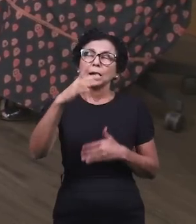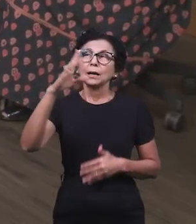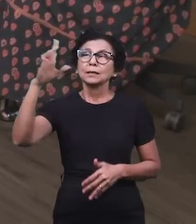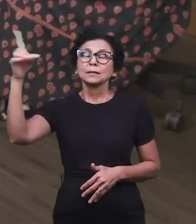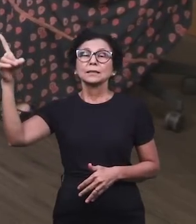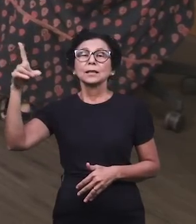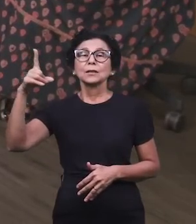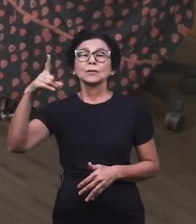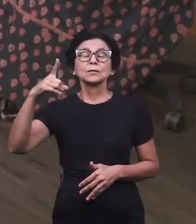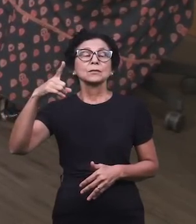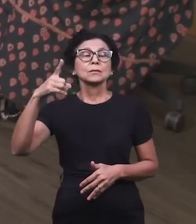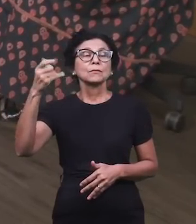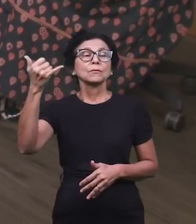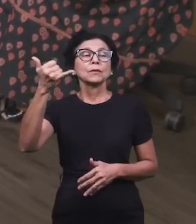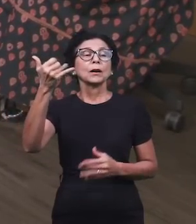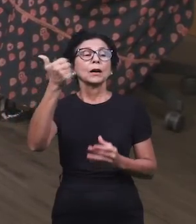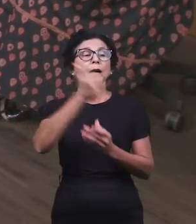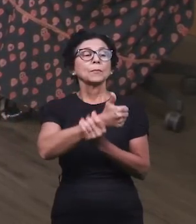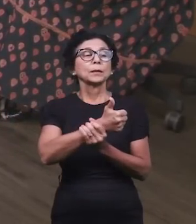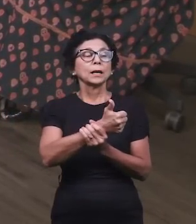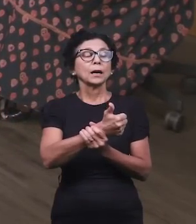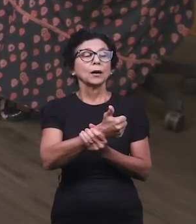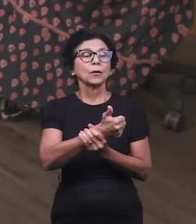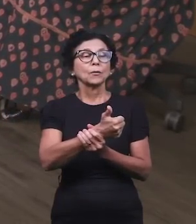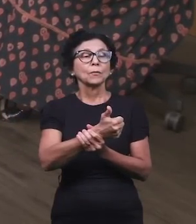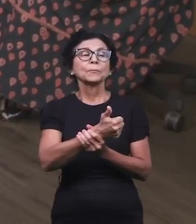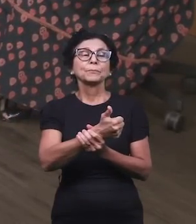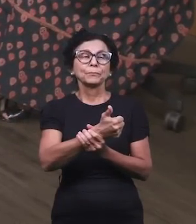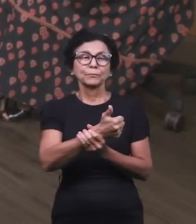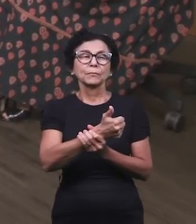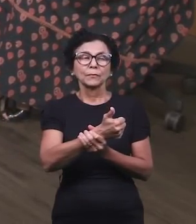alegria da obediência, era a alegria da fé, era a alegria